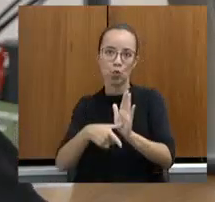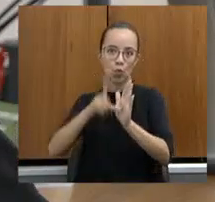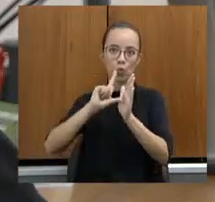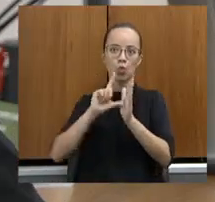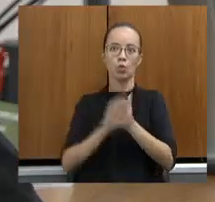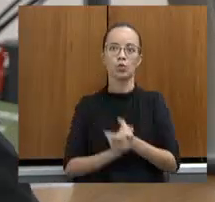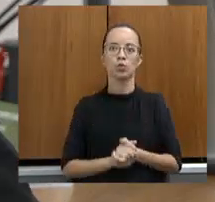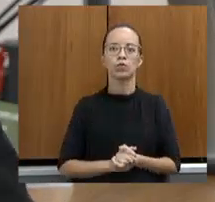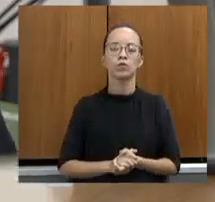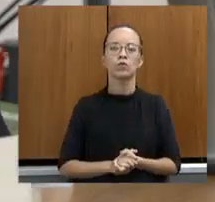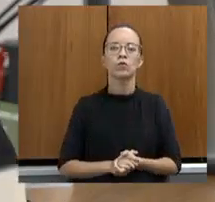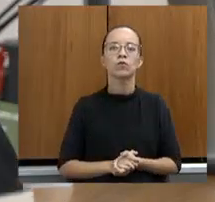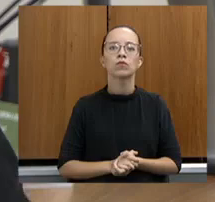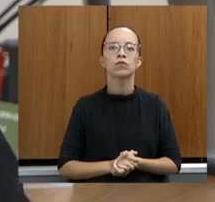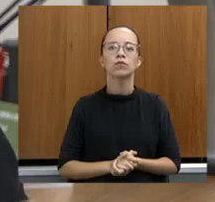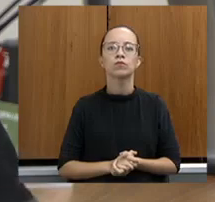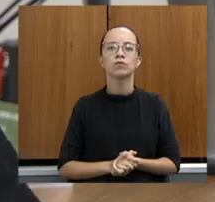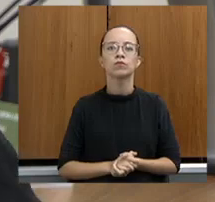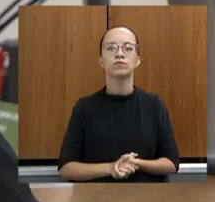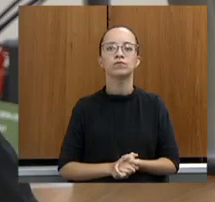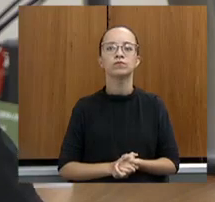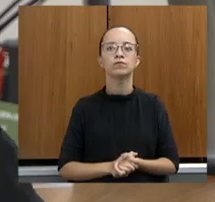próximo por favor